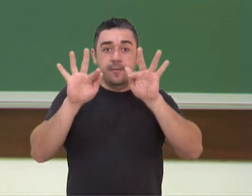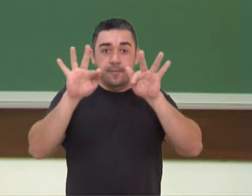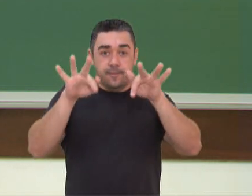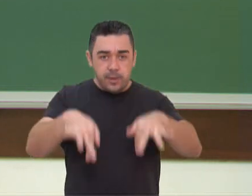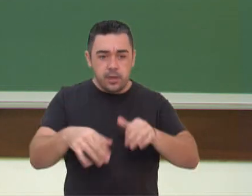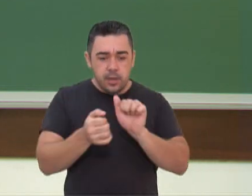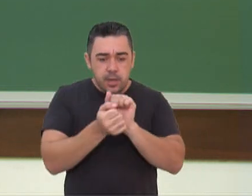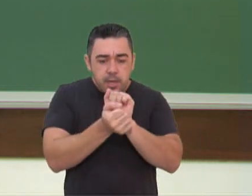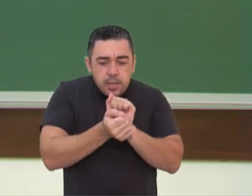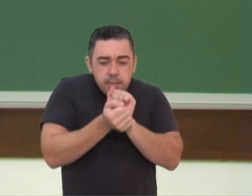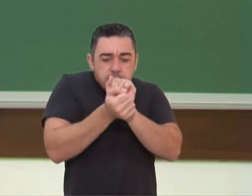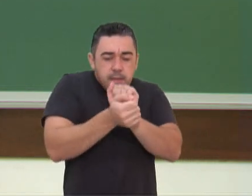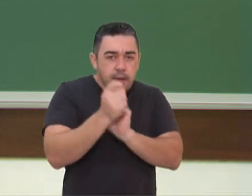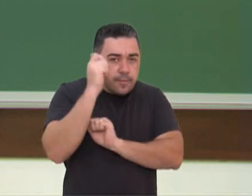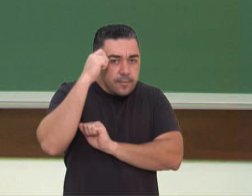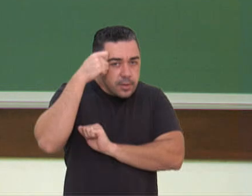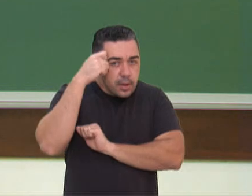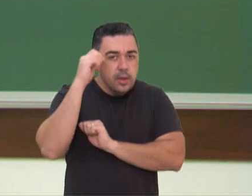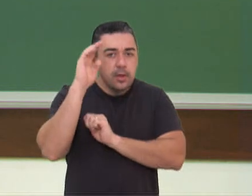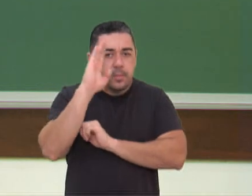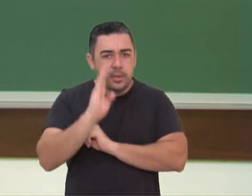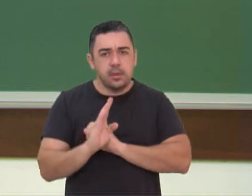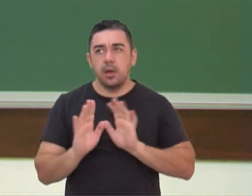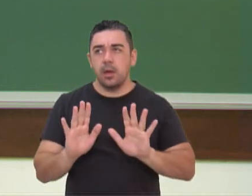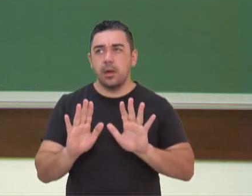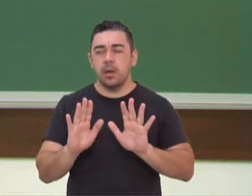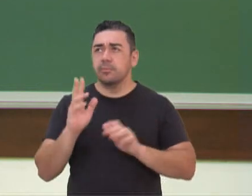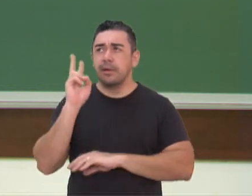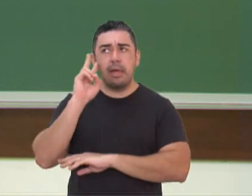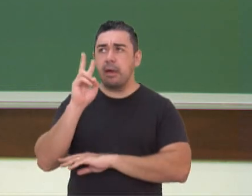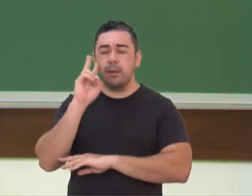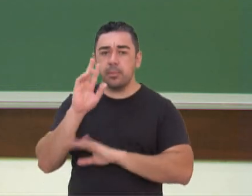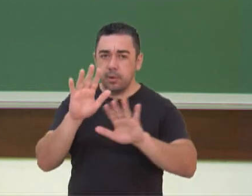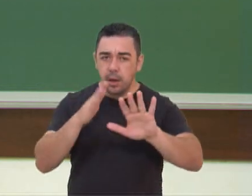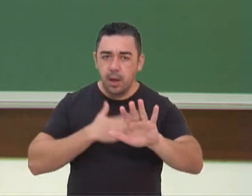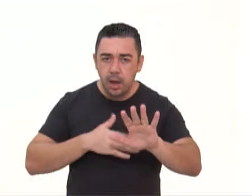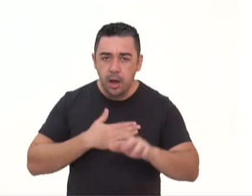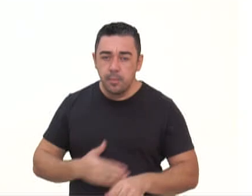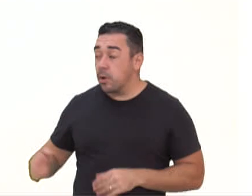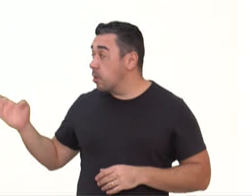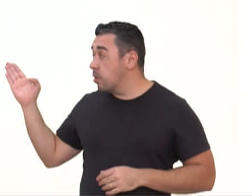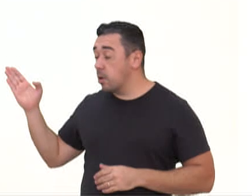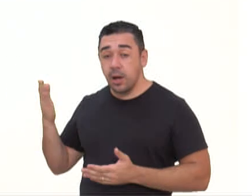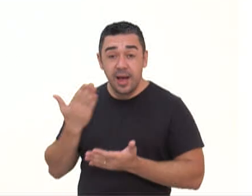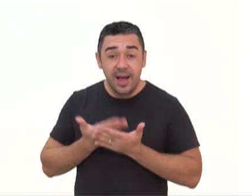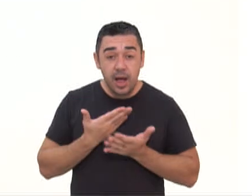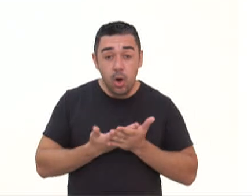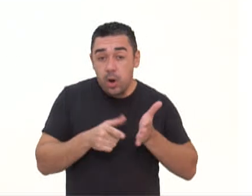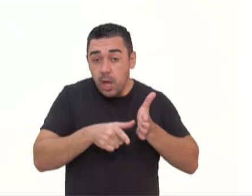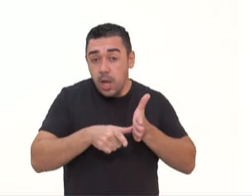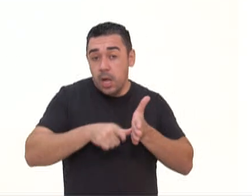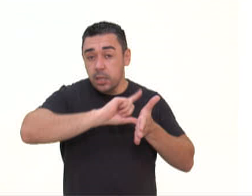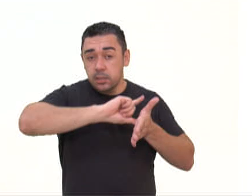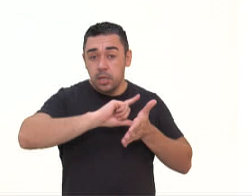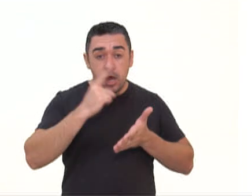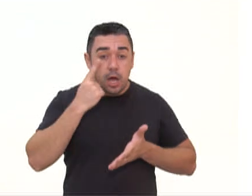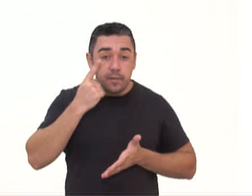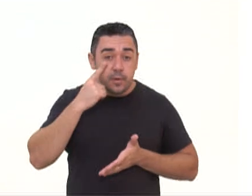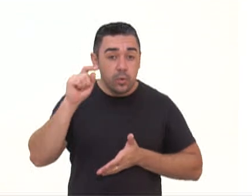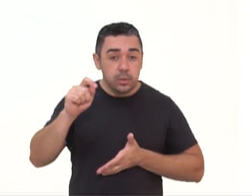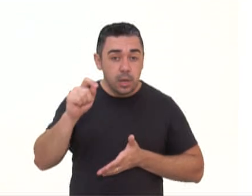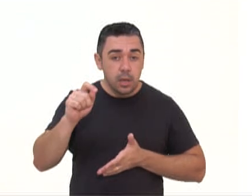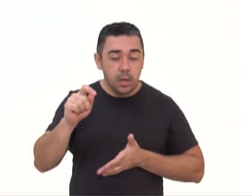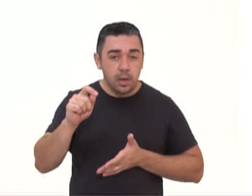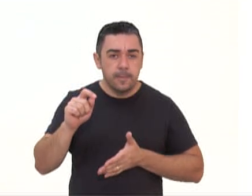no Brasil? Ai, professor, eu não lembro. Calma, criança. Tela para você. O que a gente viu na aula anterior? A luta